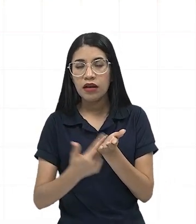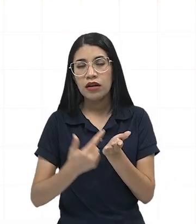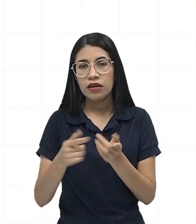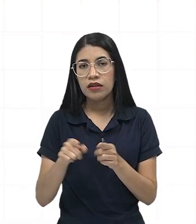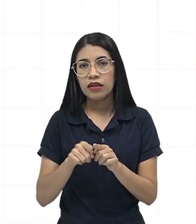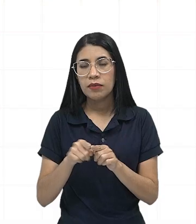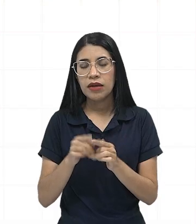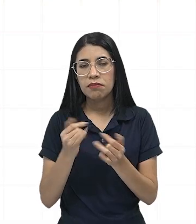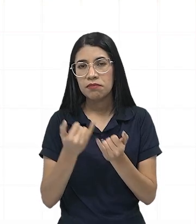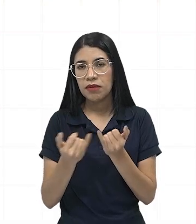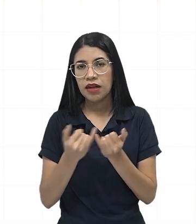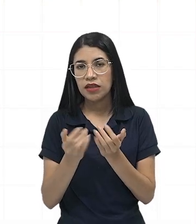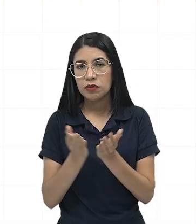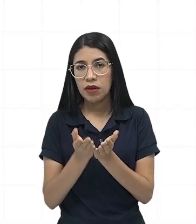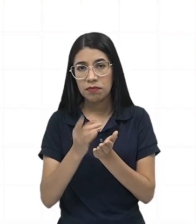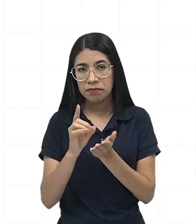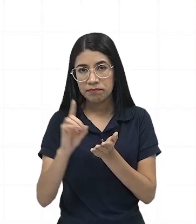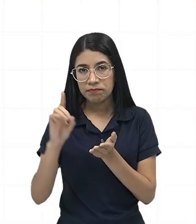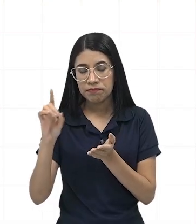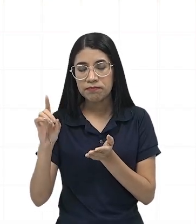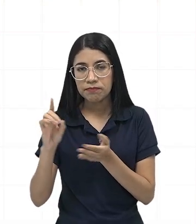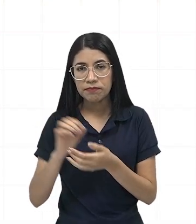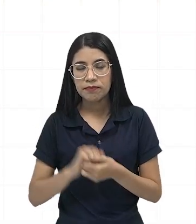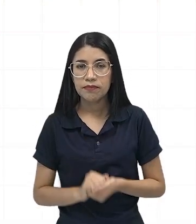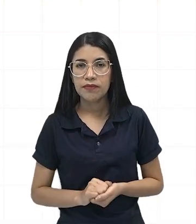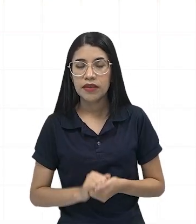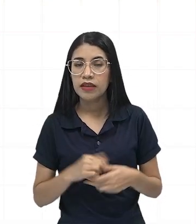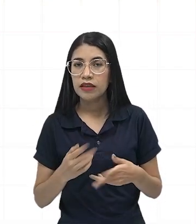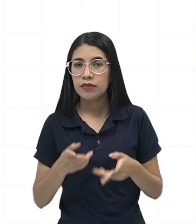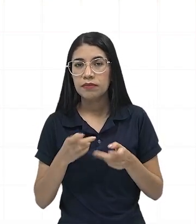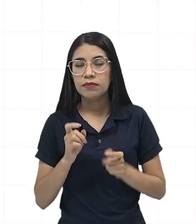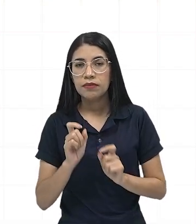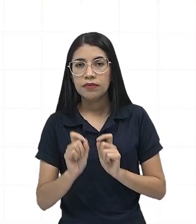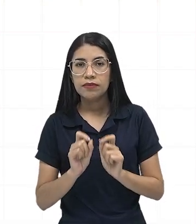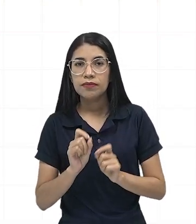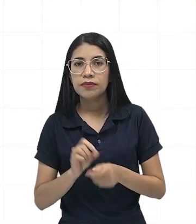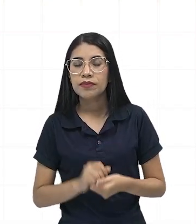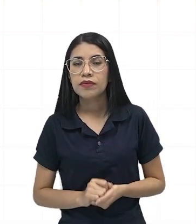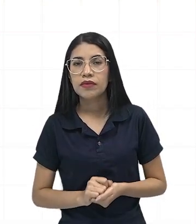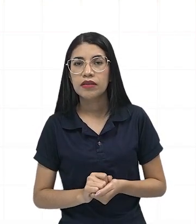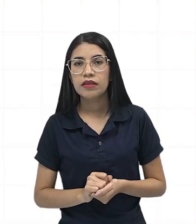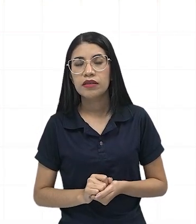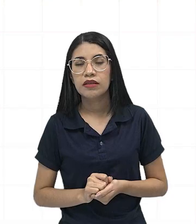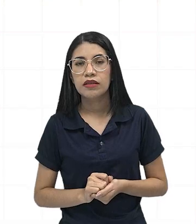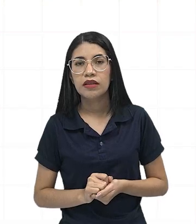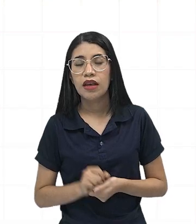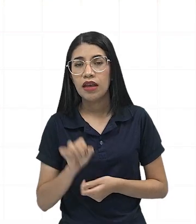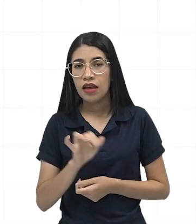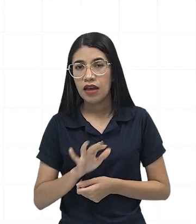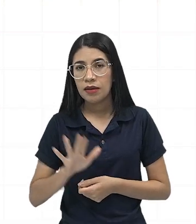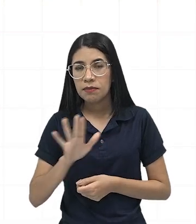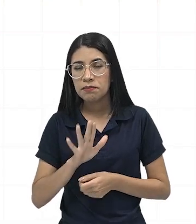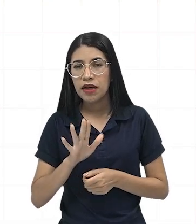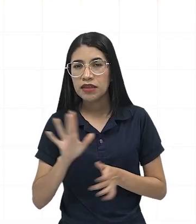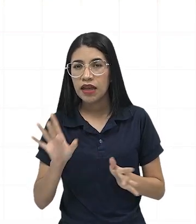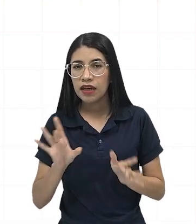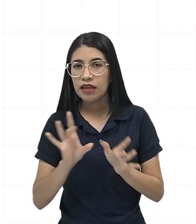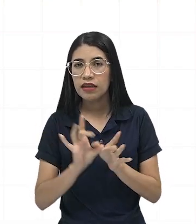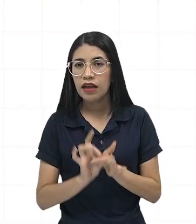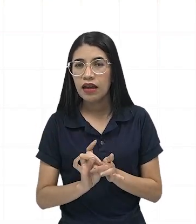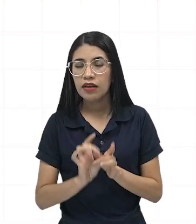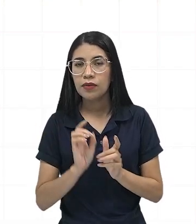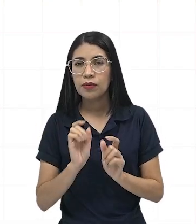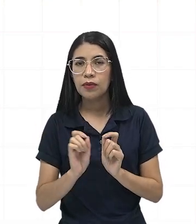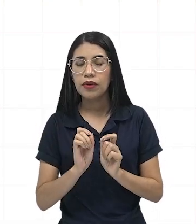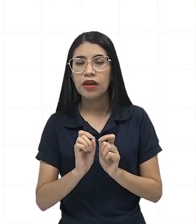de uma espécie de Bíblia, Então, percebam aí que está muito, essa imagem ela está bem ligada ao